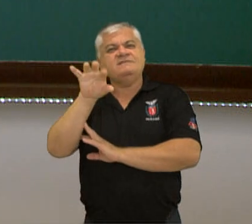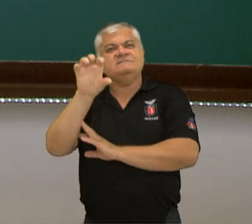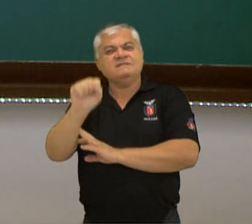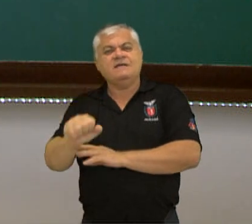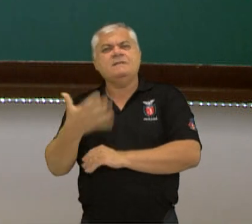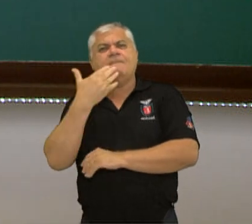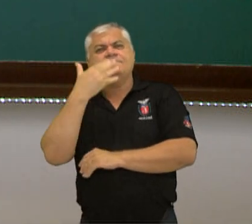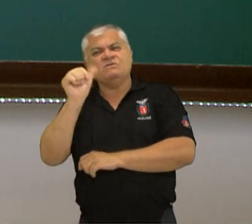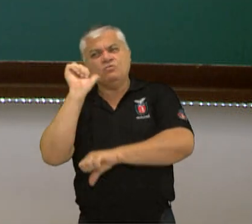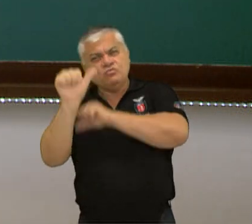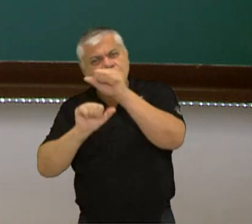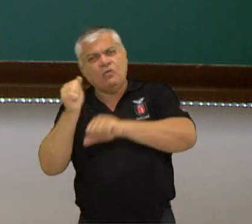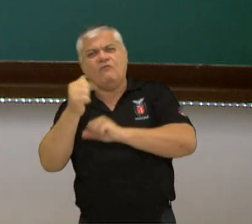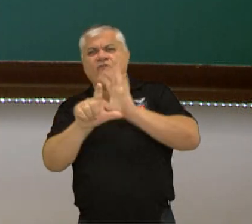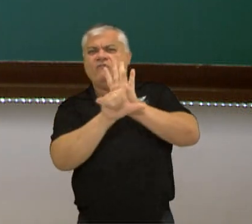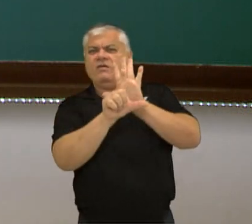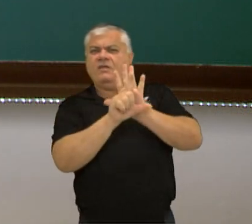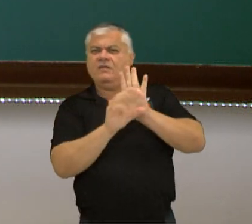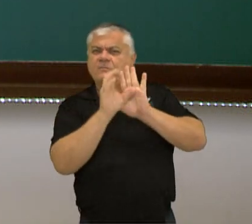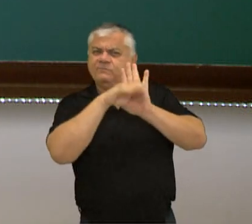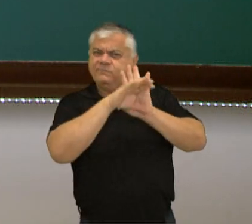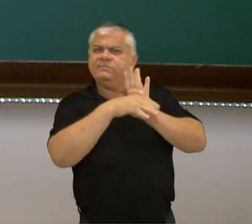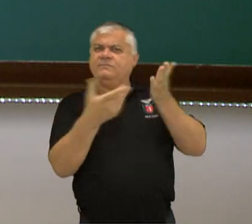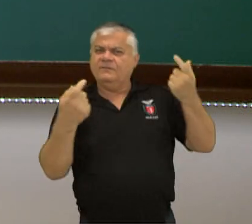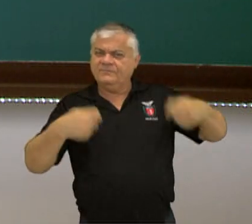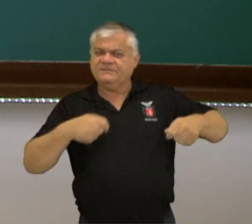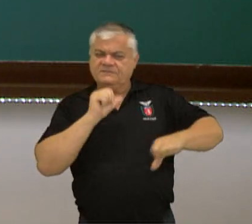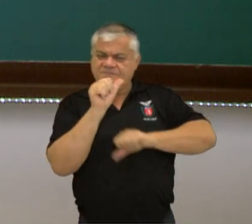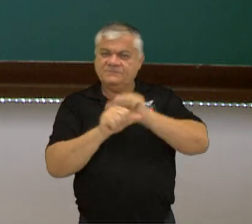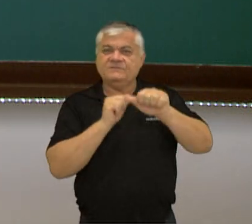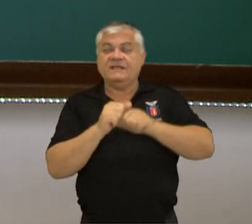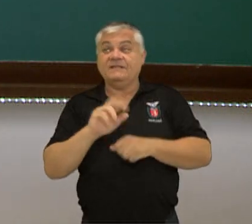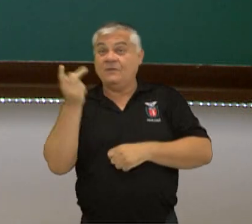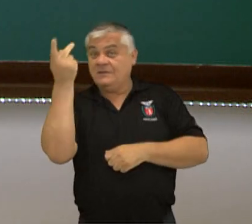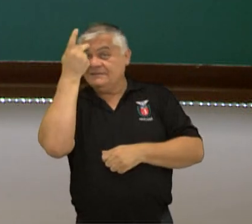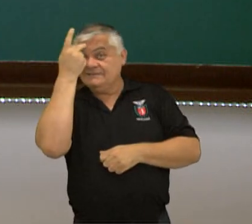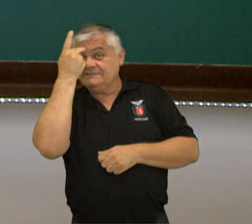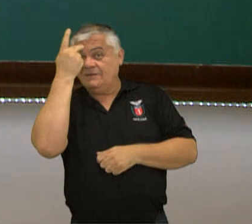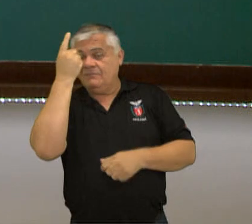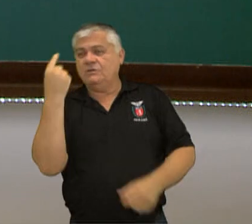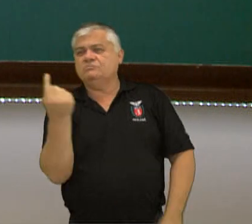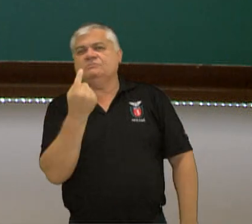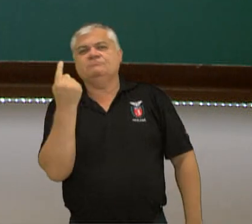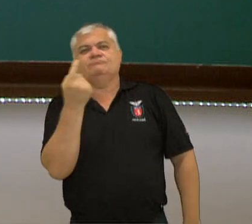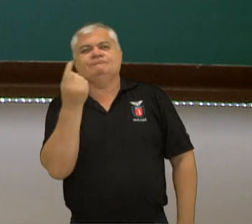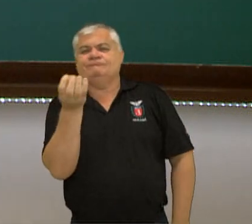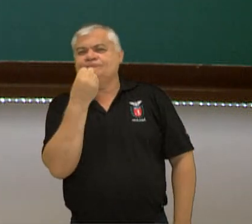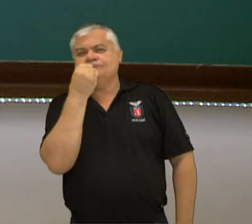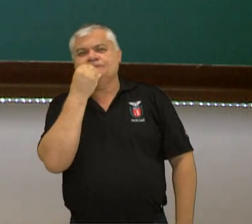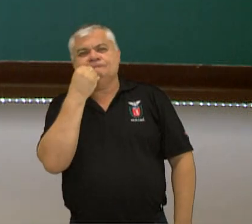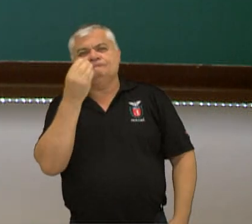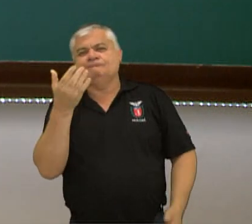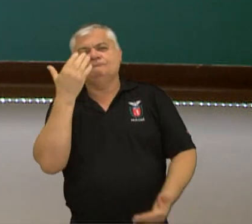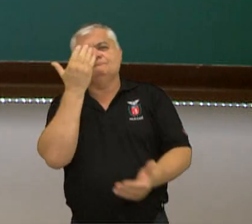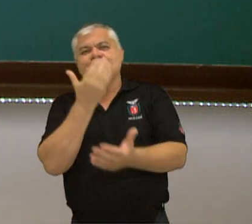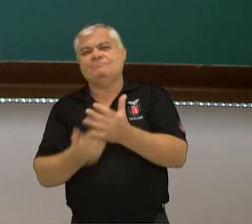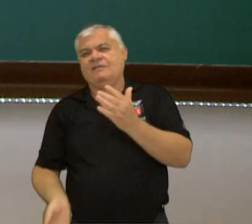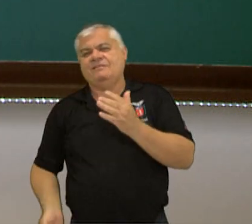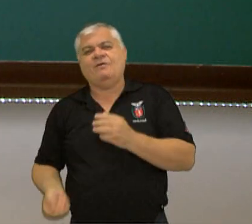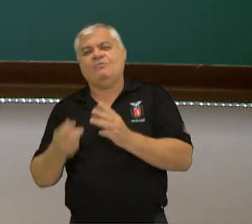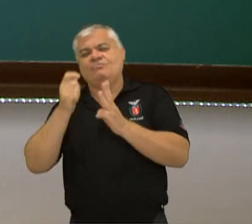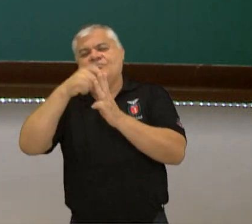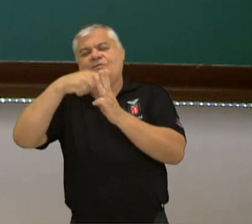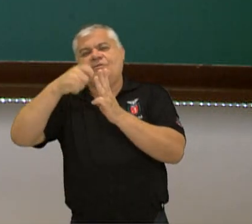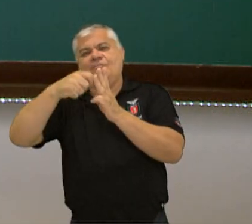Paulo, sem o apoio do restante do país, ficou fragilizado nessa guerra e em menos de 3